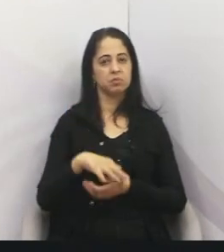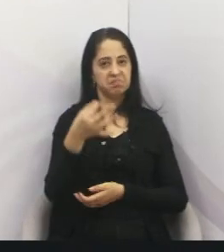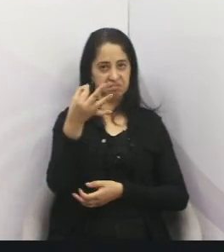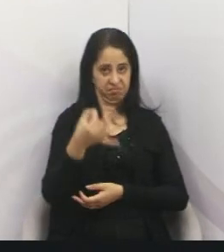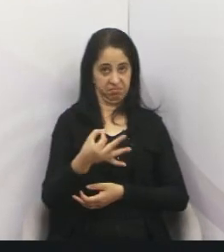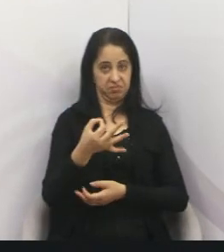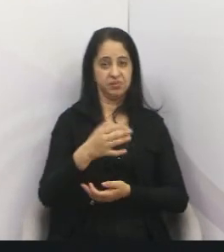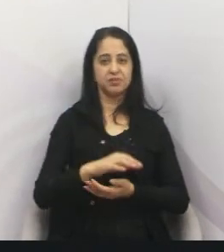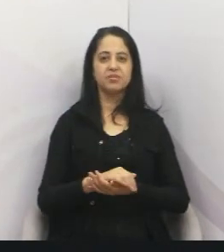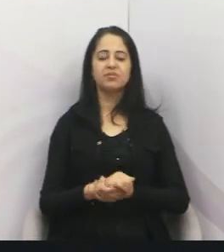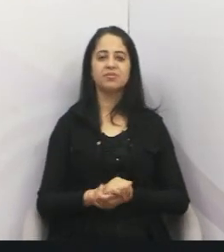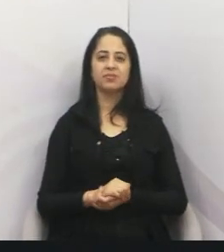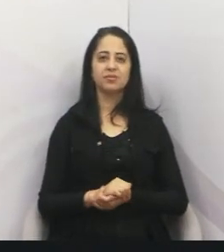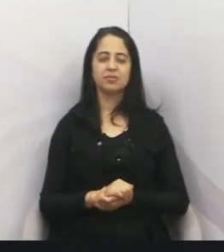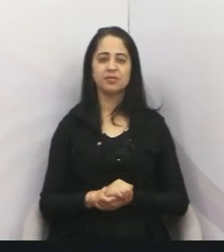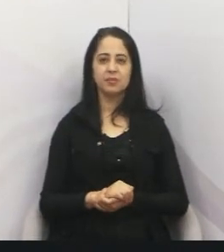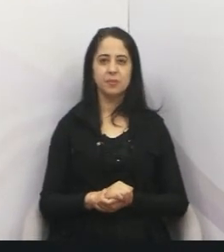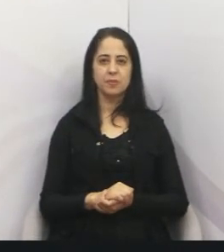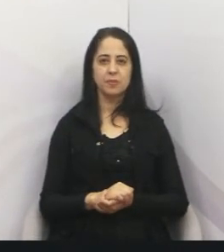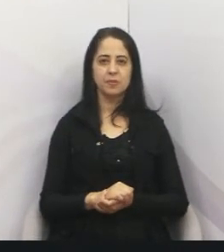Certinho?